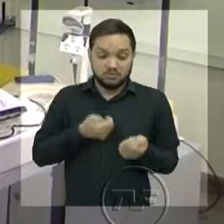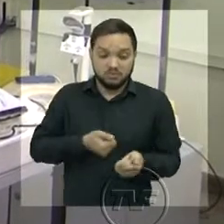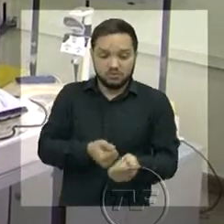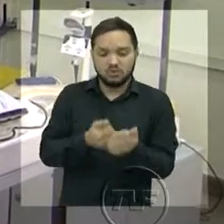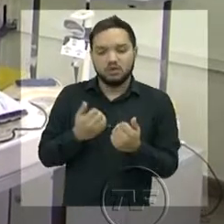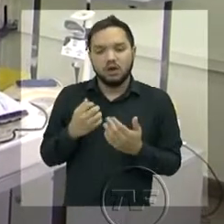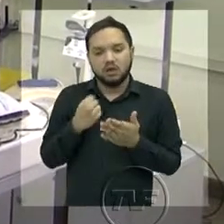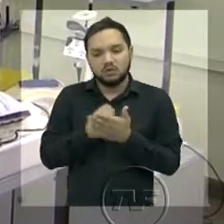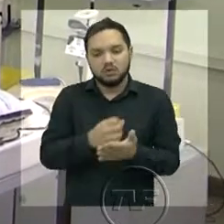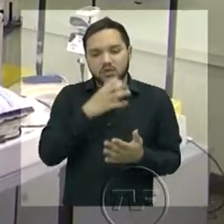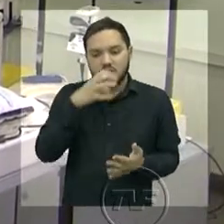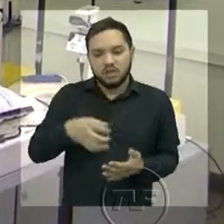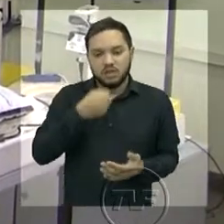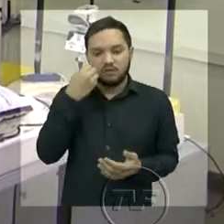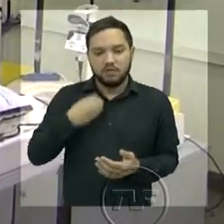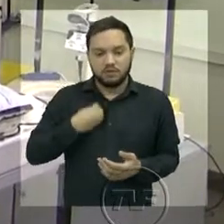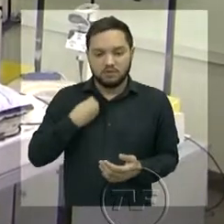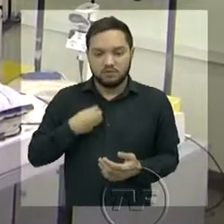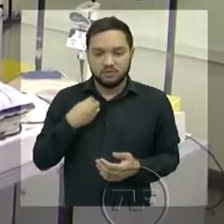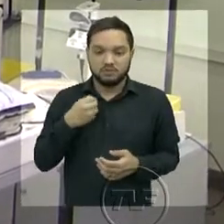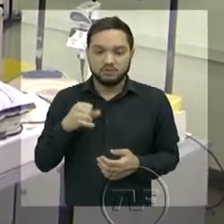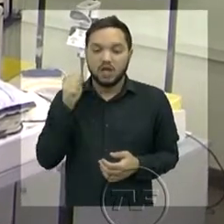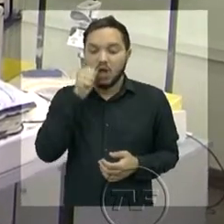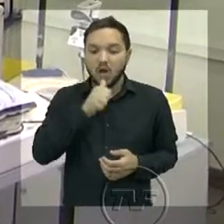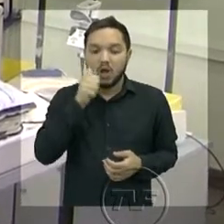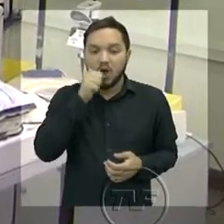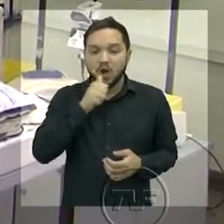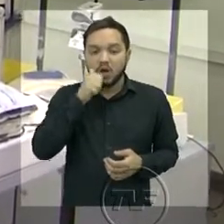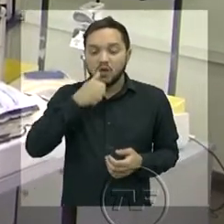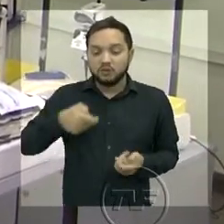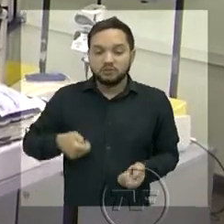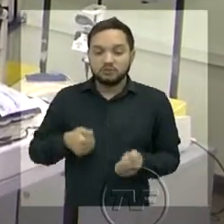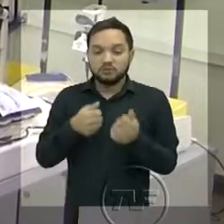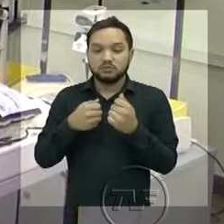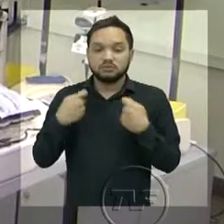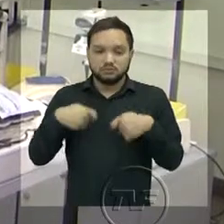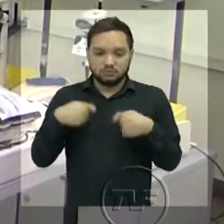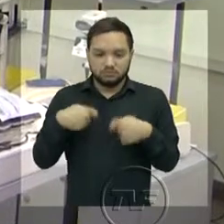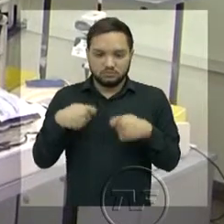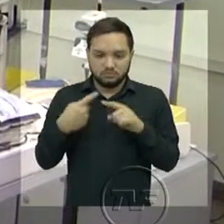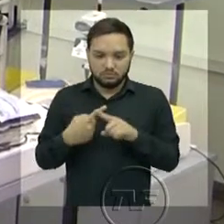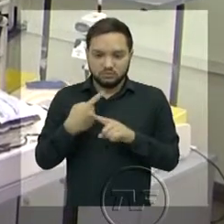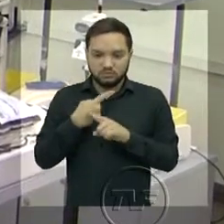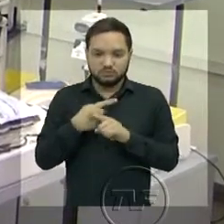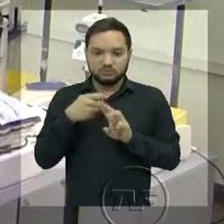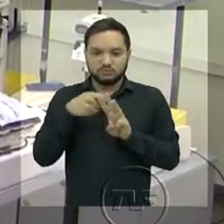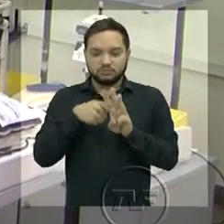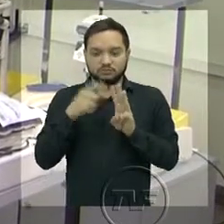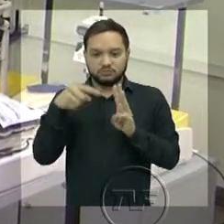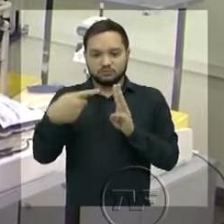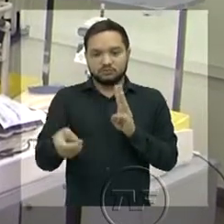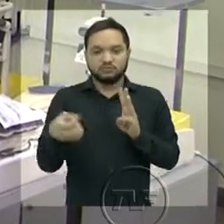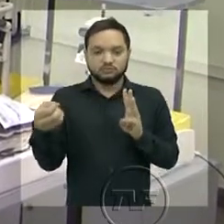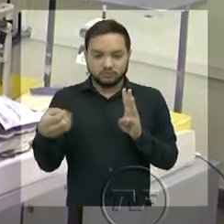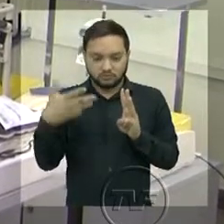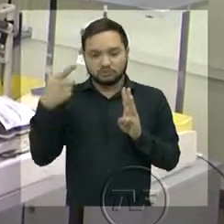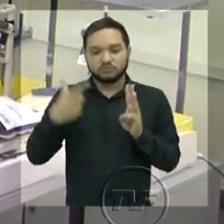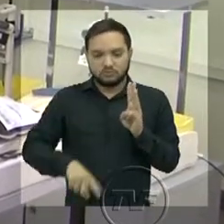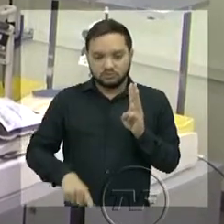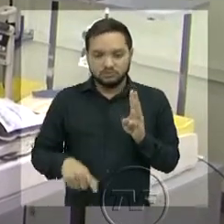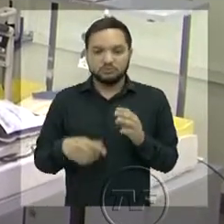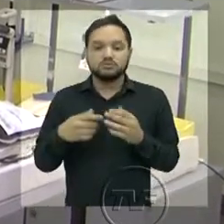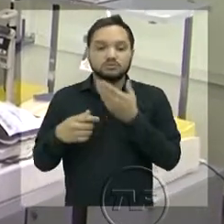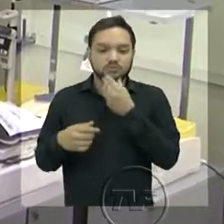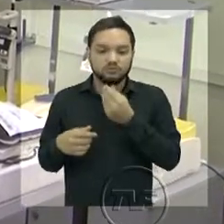para salvar vidas. As mulheres, quando fazem a doação de sangue, elas precisam passar 3 meses depois para fazer uma nova doação. E